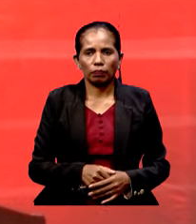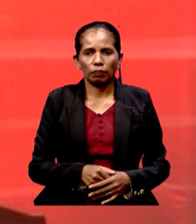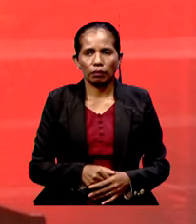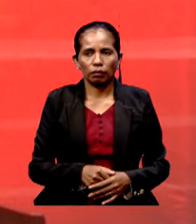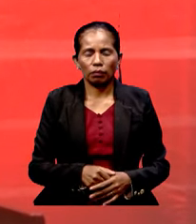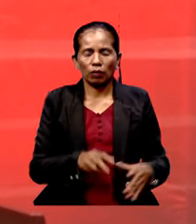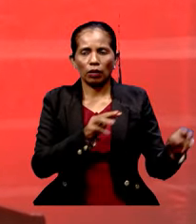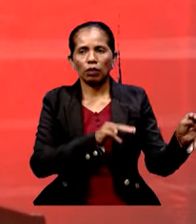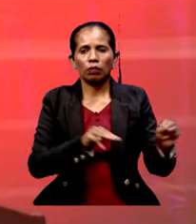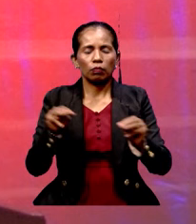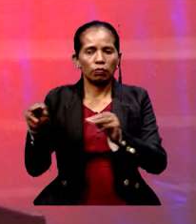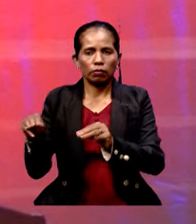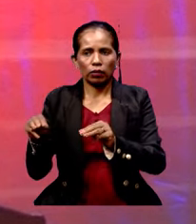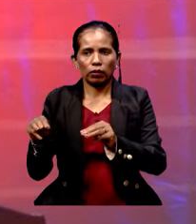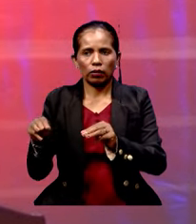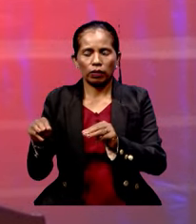muda de aquelas